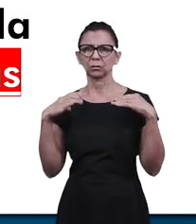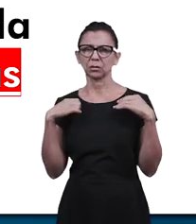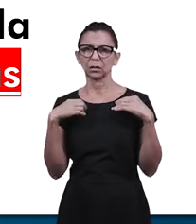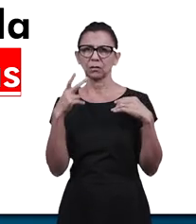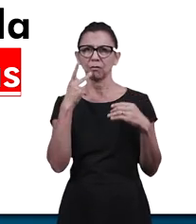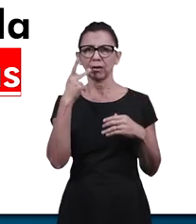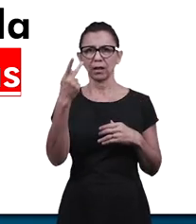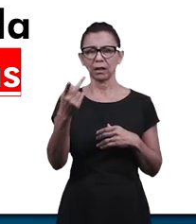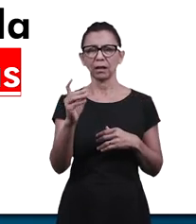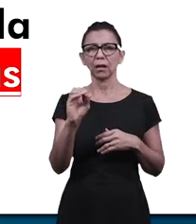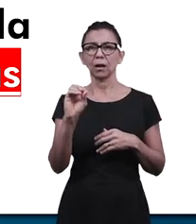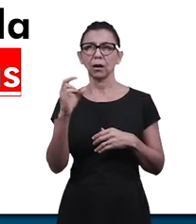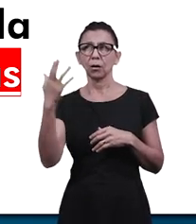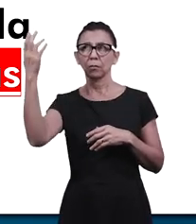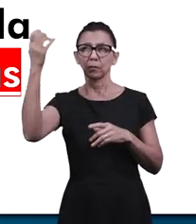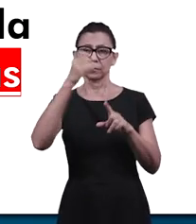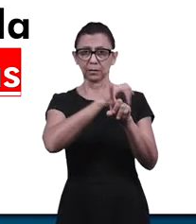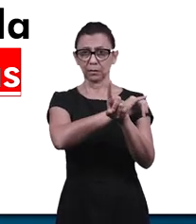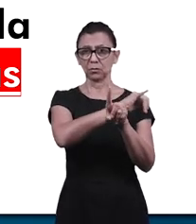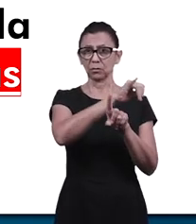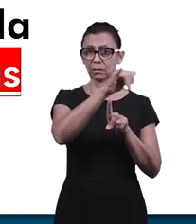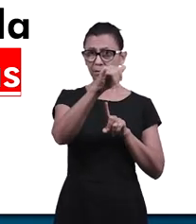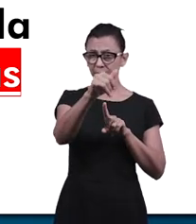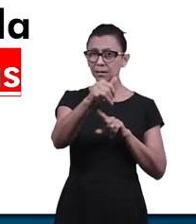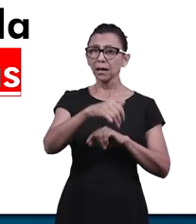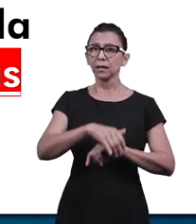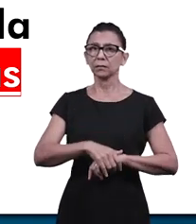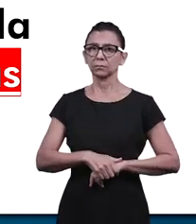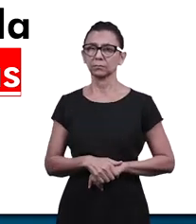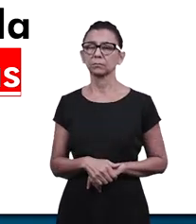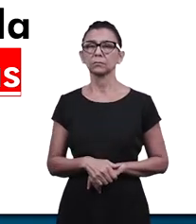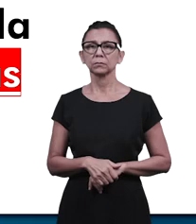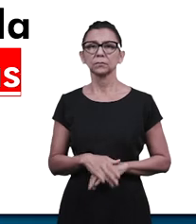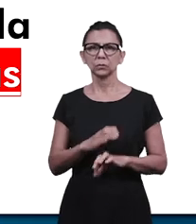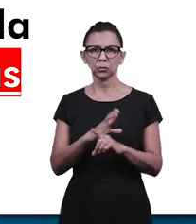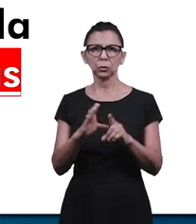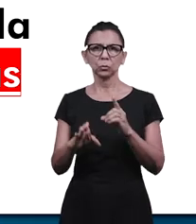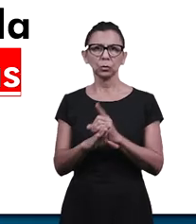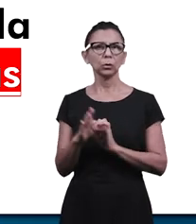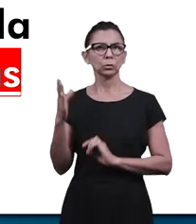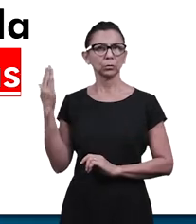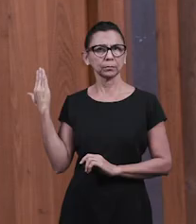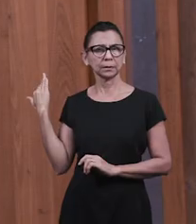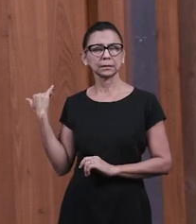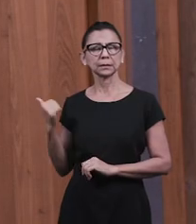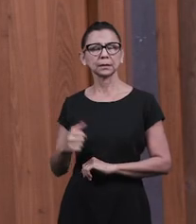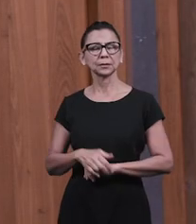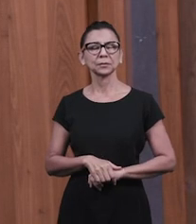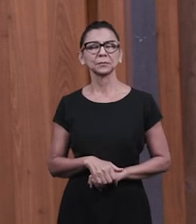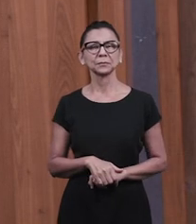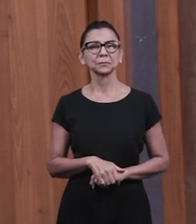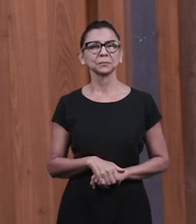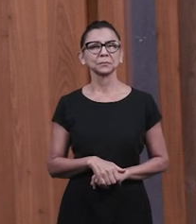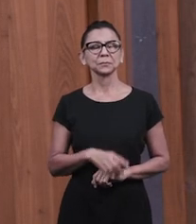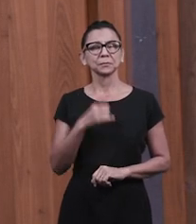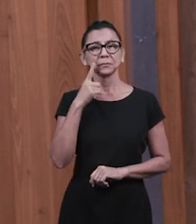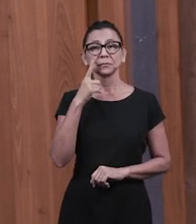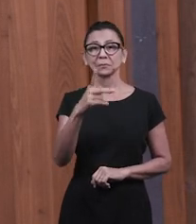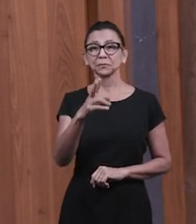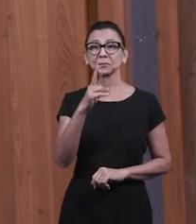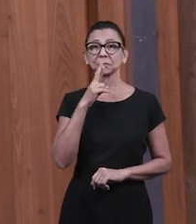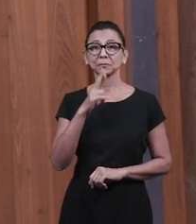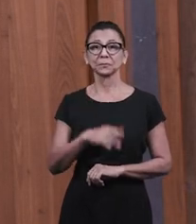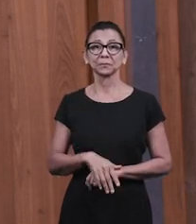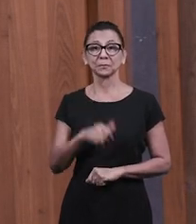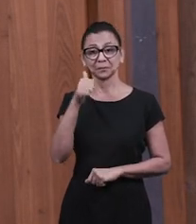era comum falar em línguas ou profetizar nas reuniões ou nos cultos, da igreja primitiva, quem vai nos dar essa resposta agora